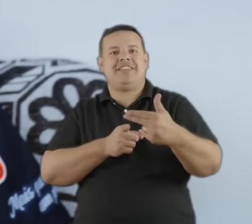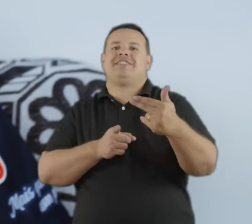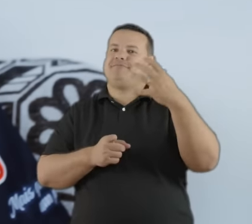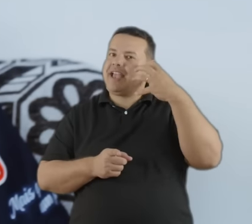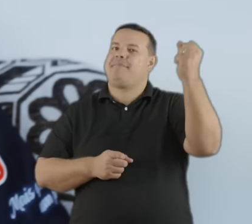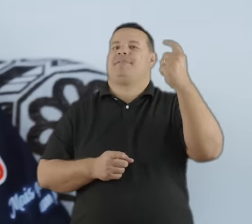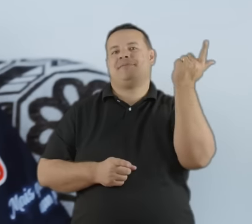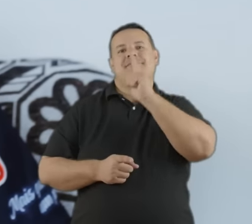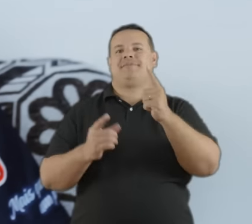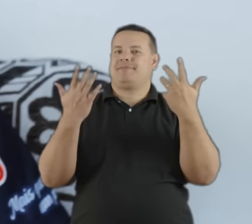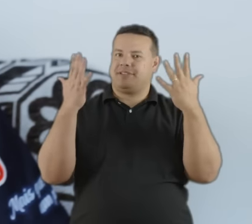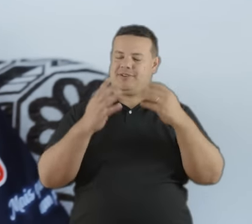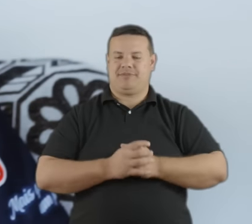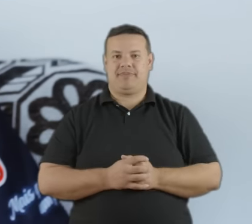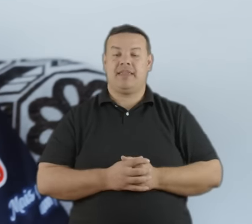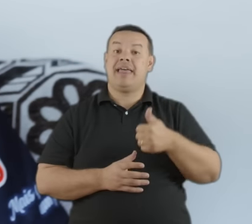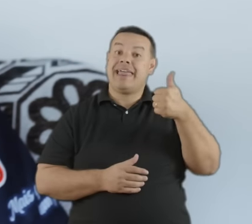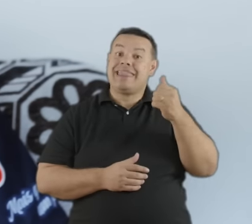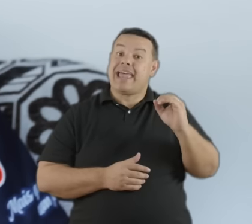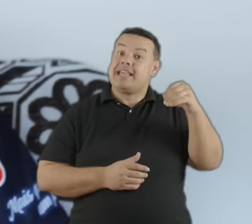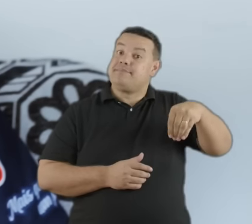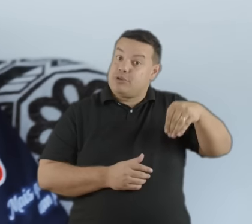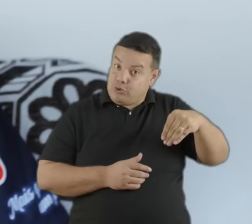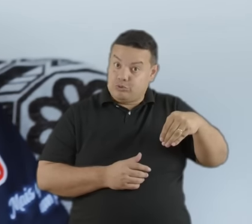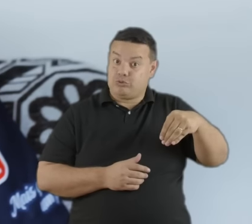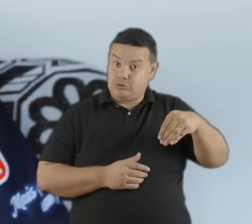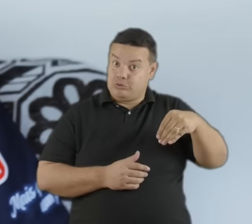Com 10 minutos de jogo, o Horácio já tinha deixado 2-0.